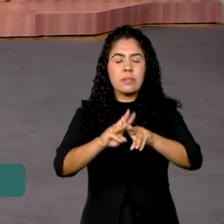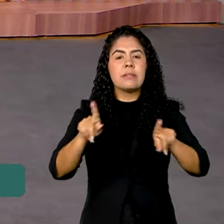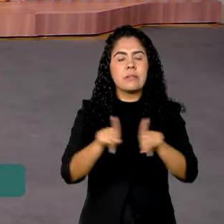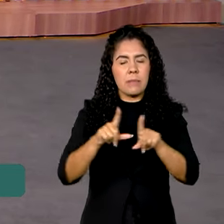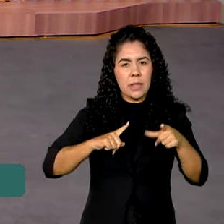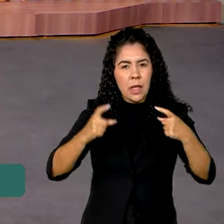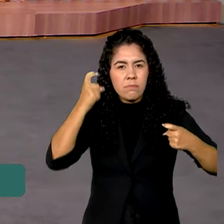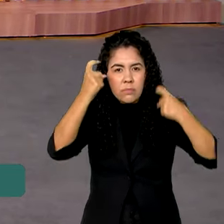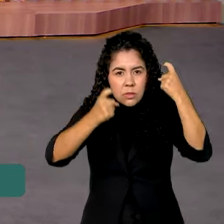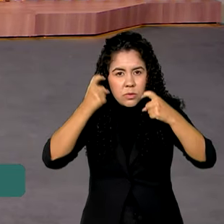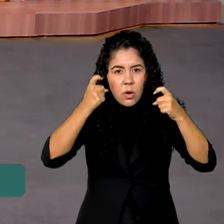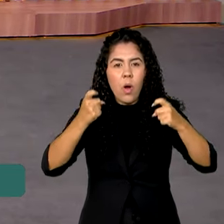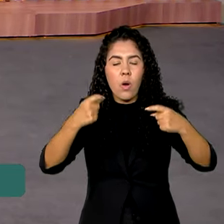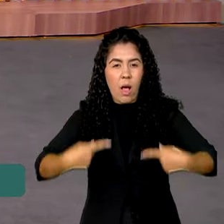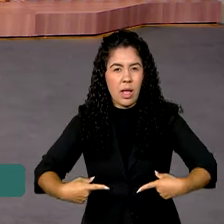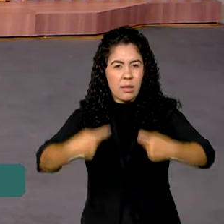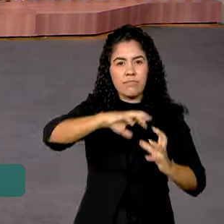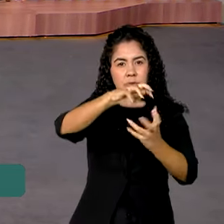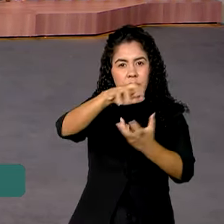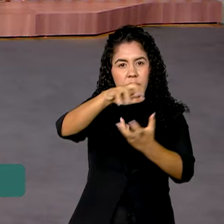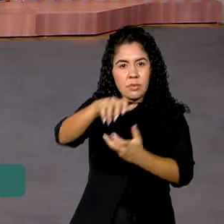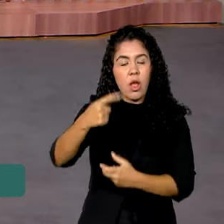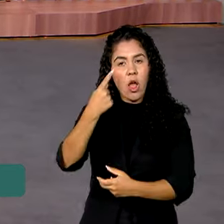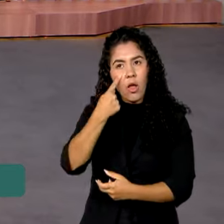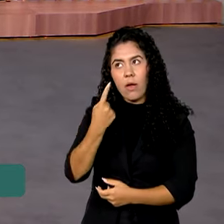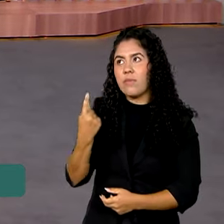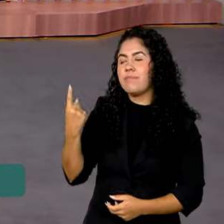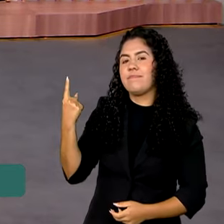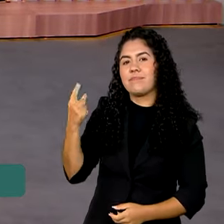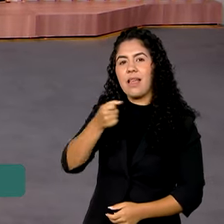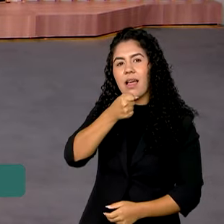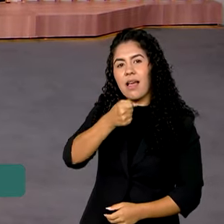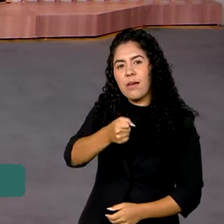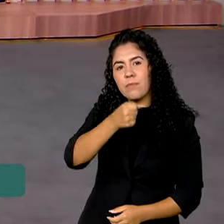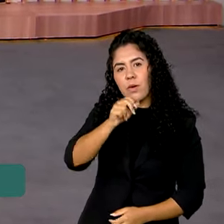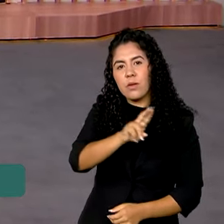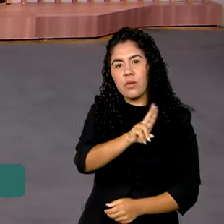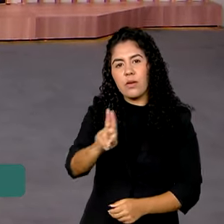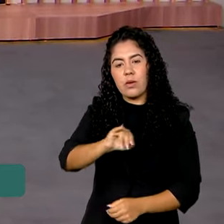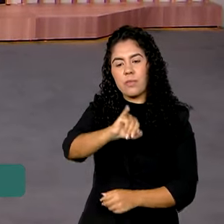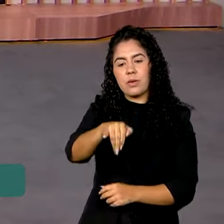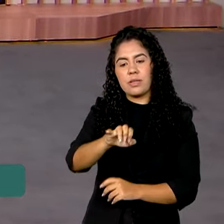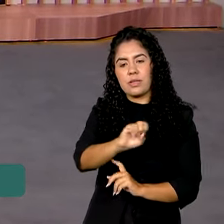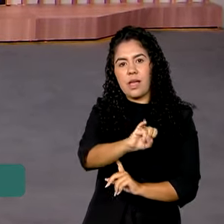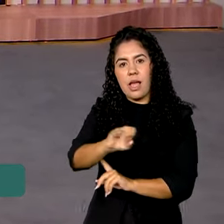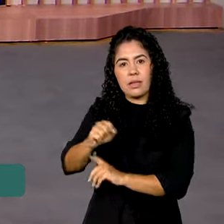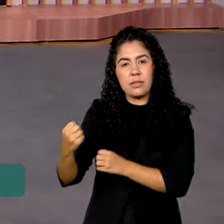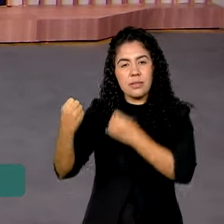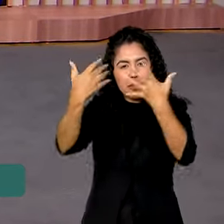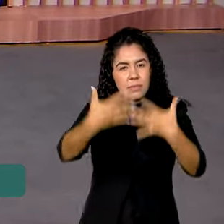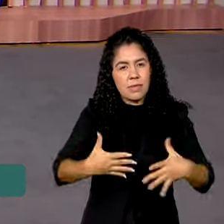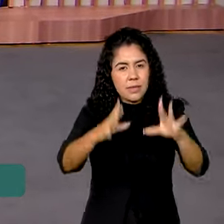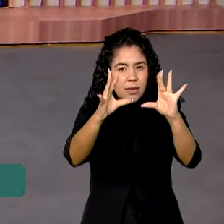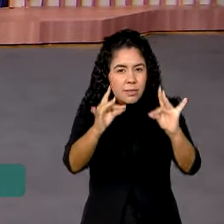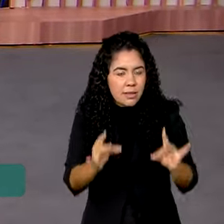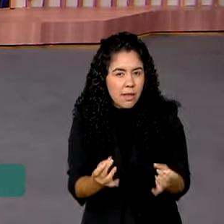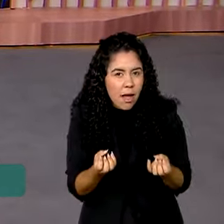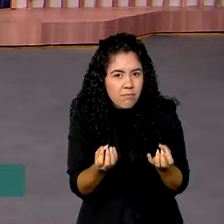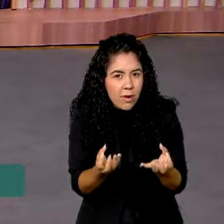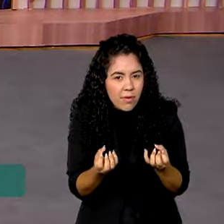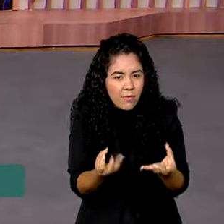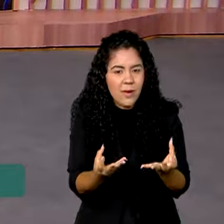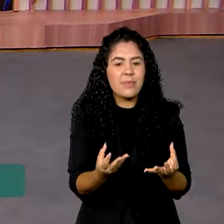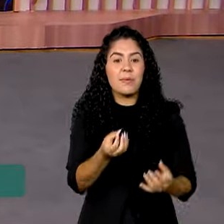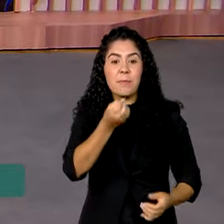conflitos internacionais Vamos então aan na Rússia onde a enviada especial Jéssica Gonçalves Tem mais informações pra